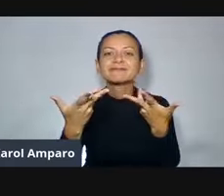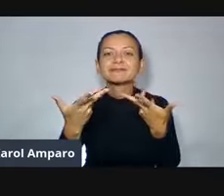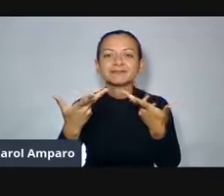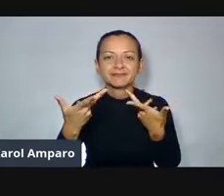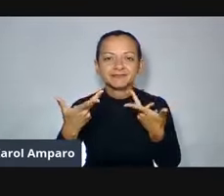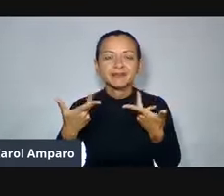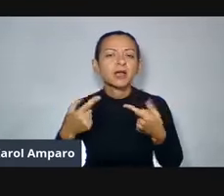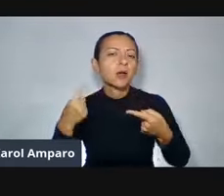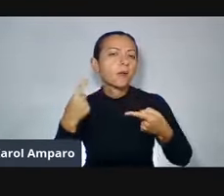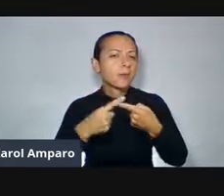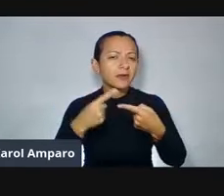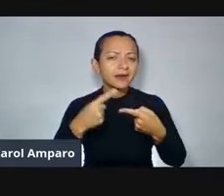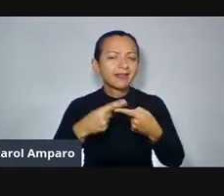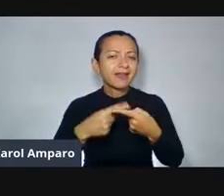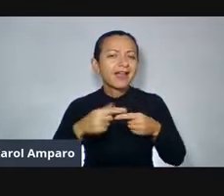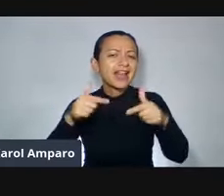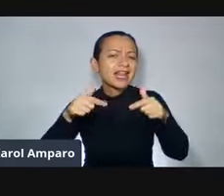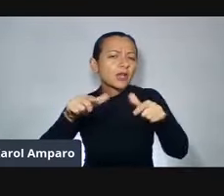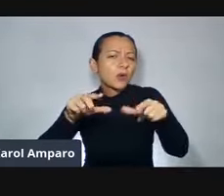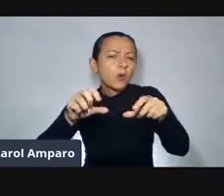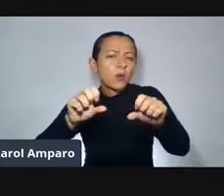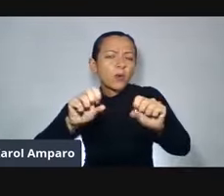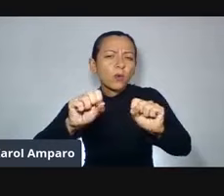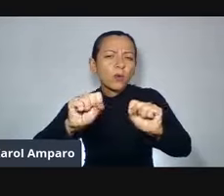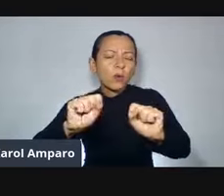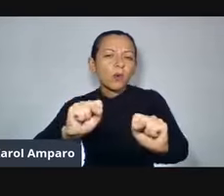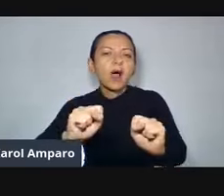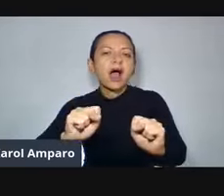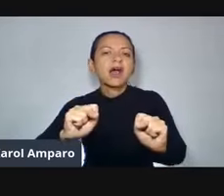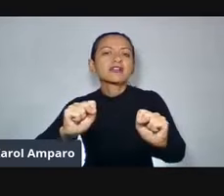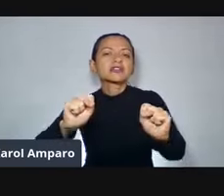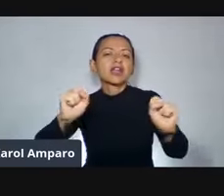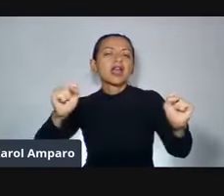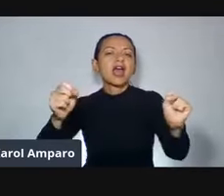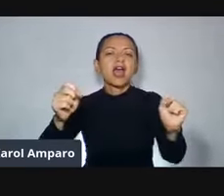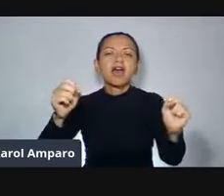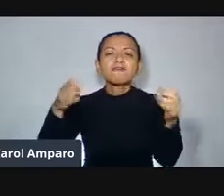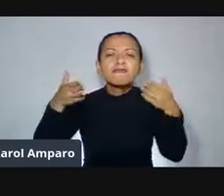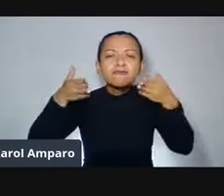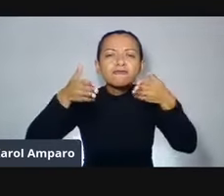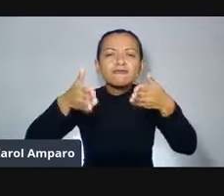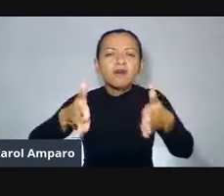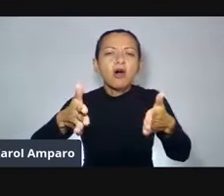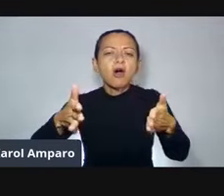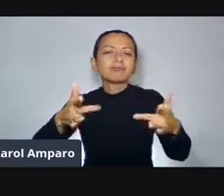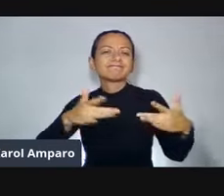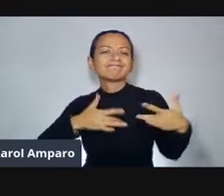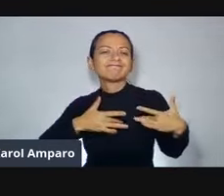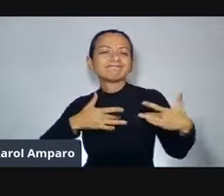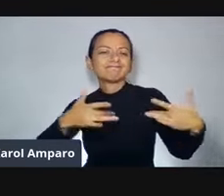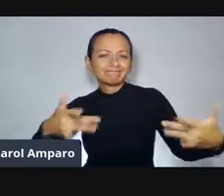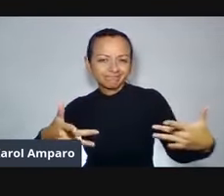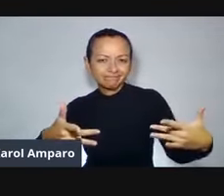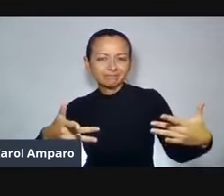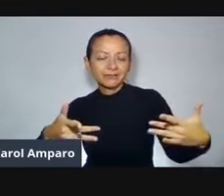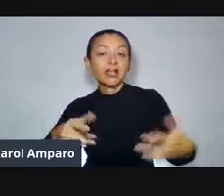uma linguagem muito humanizadora, que vai deixar vocês realmente muito